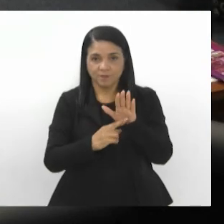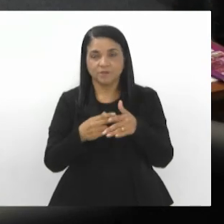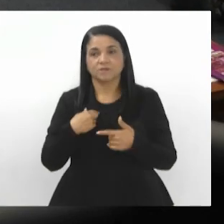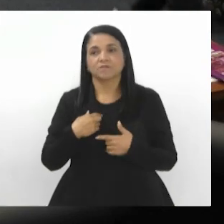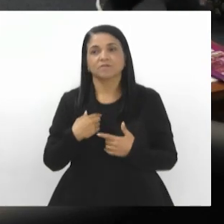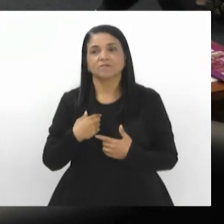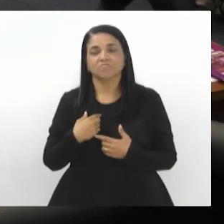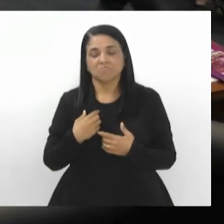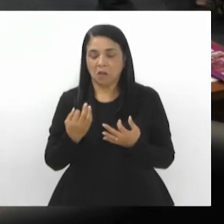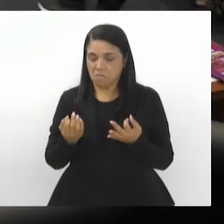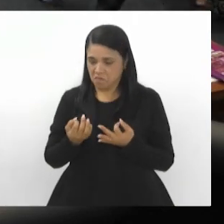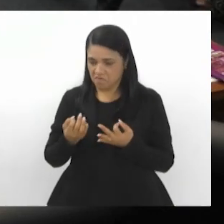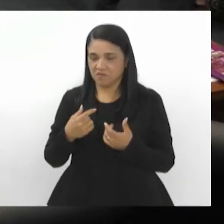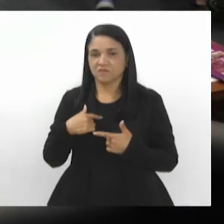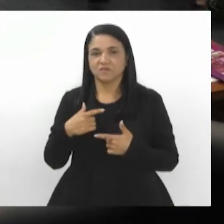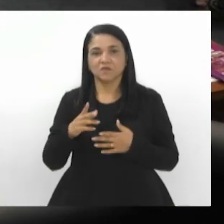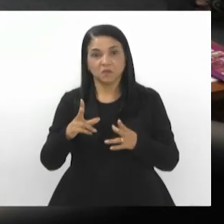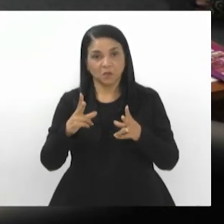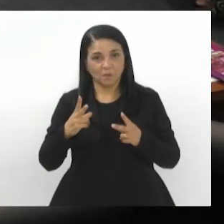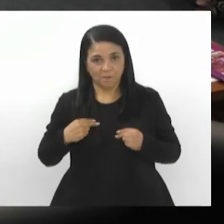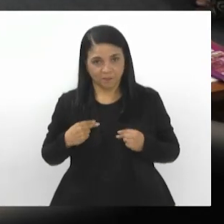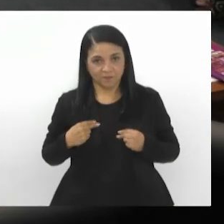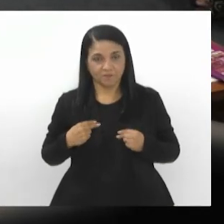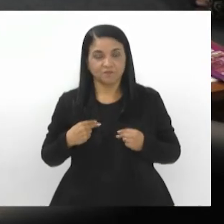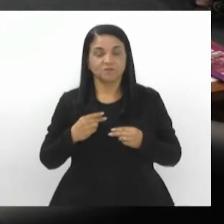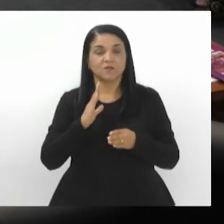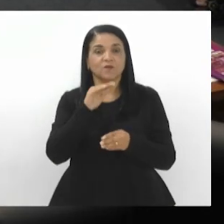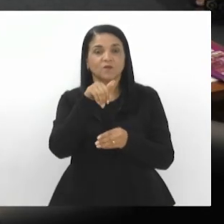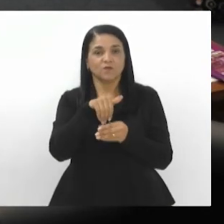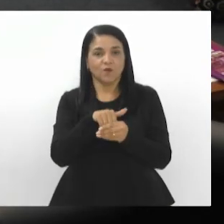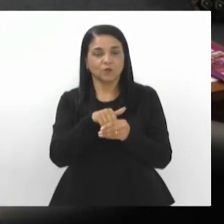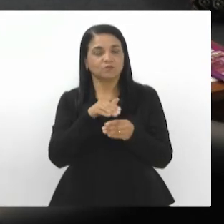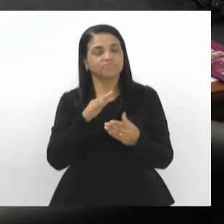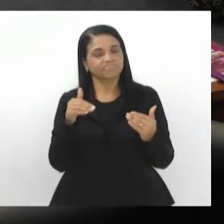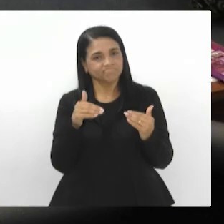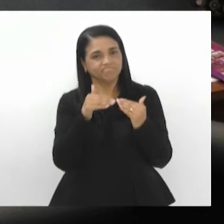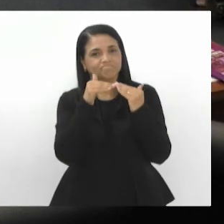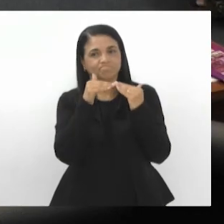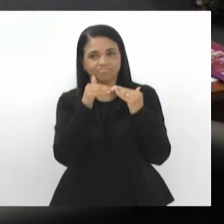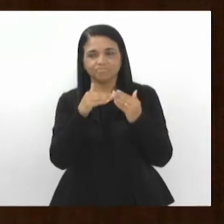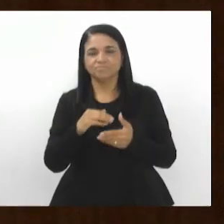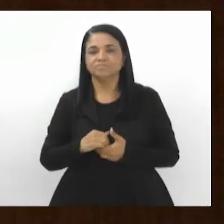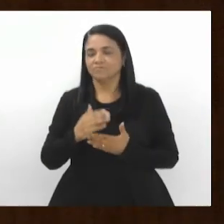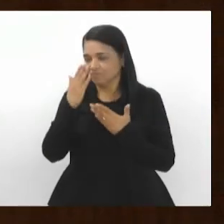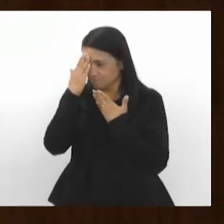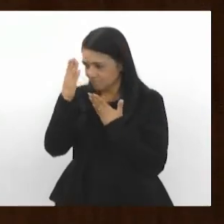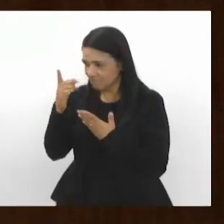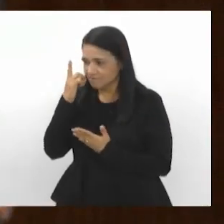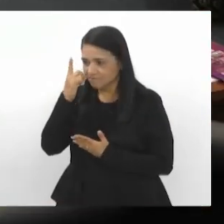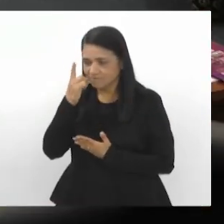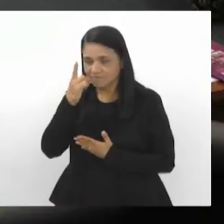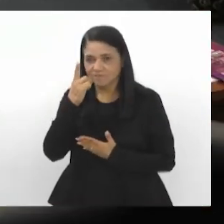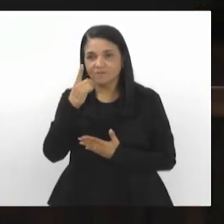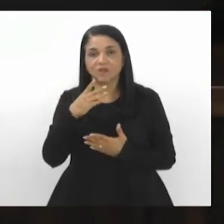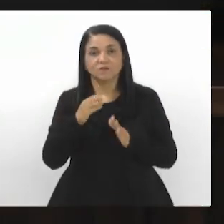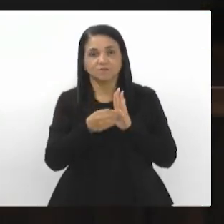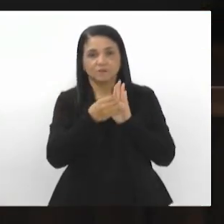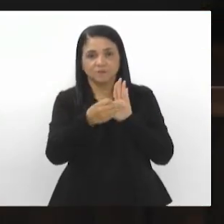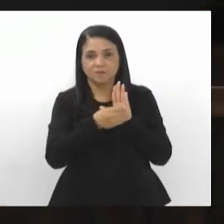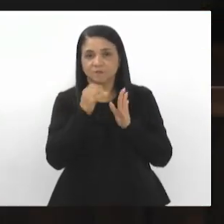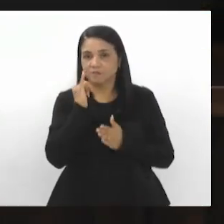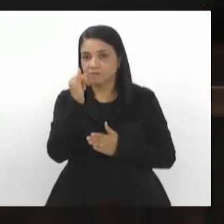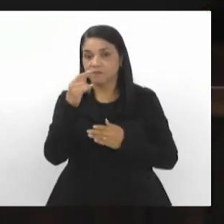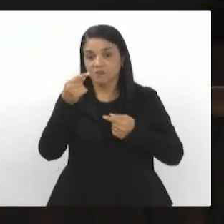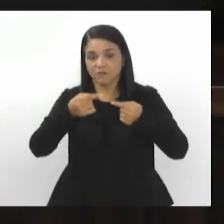Perfeitamente, senhor presidente. No mérito, votamos favorável, senhor presidente. Muito obrigado, deputado Luiz. Com os pareceres emitidos